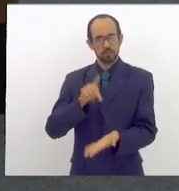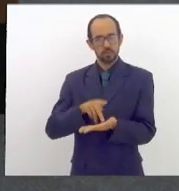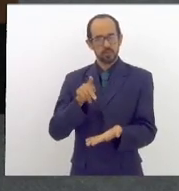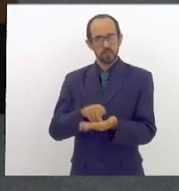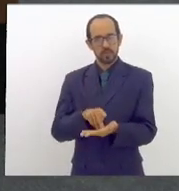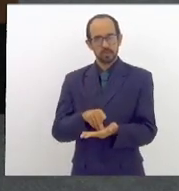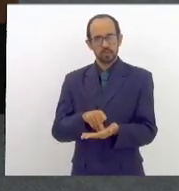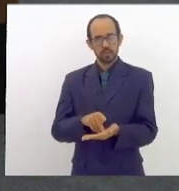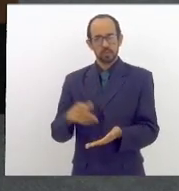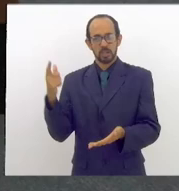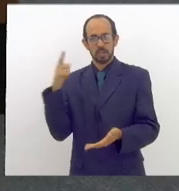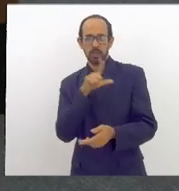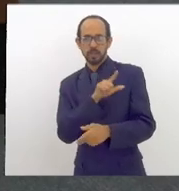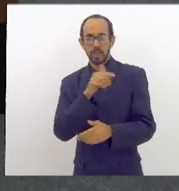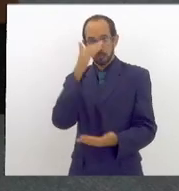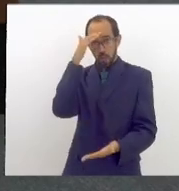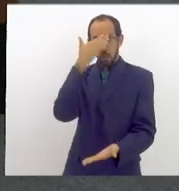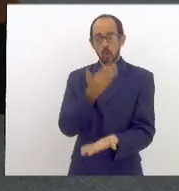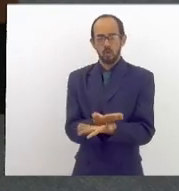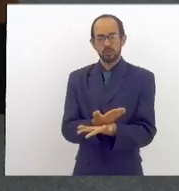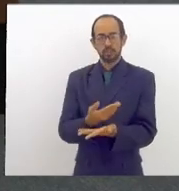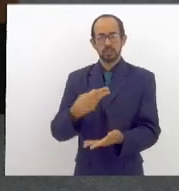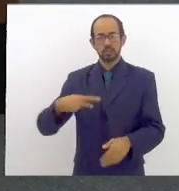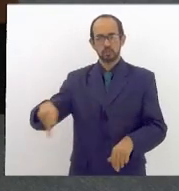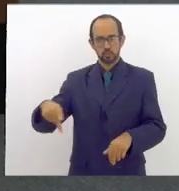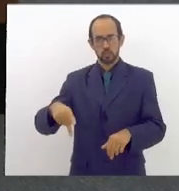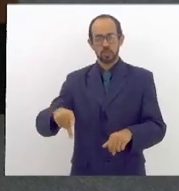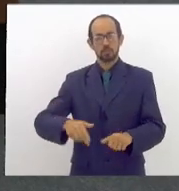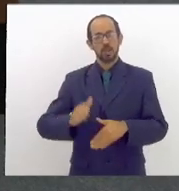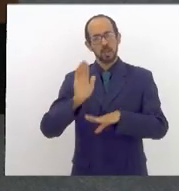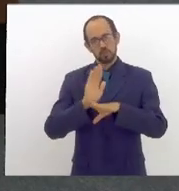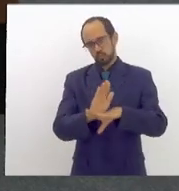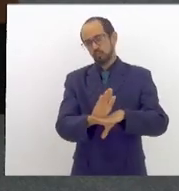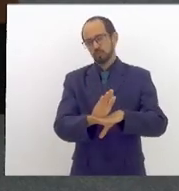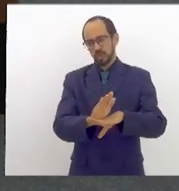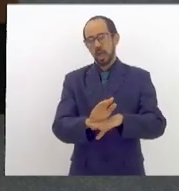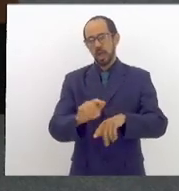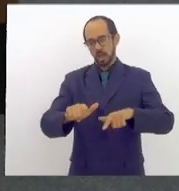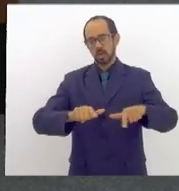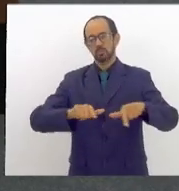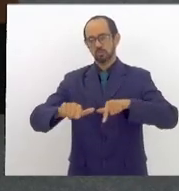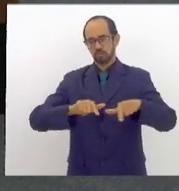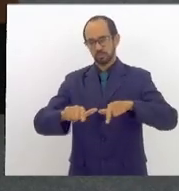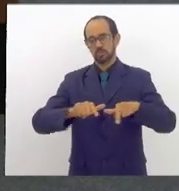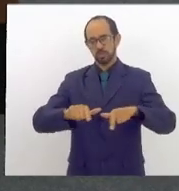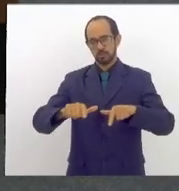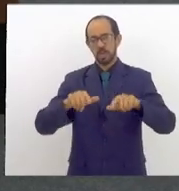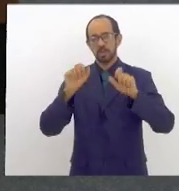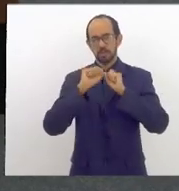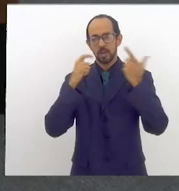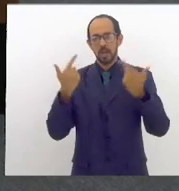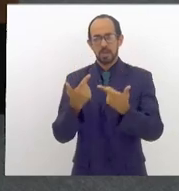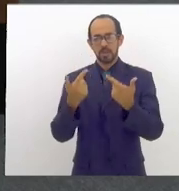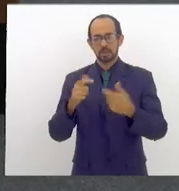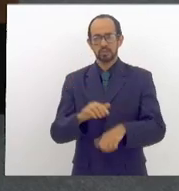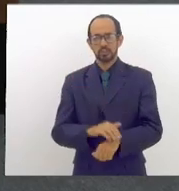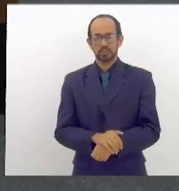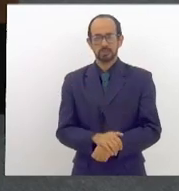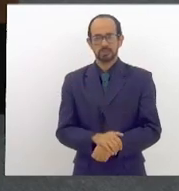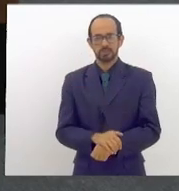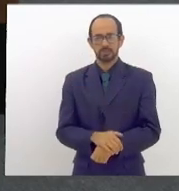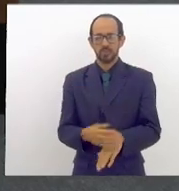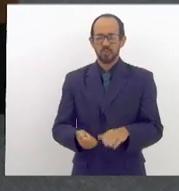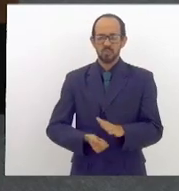ter ganho a confiança de vossa excelência para ajudar a conduzir os trabalhos dessa querida Assembleia Legislativa e como